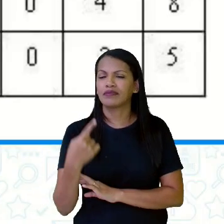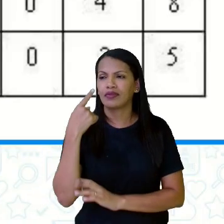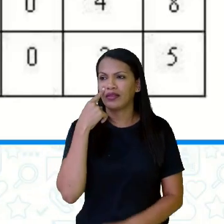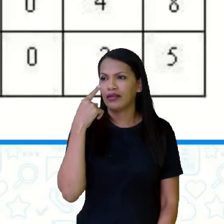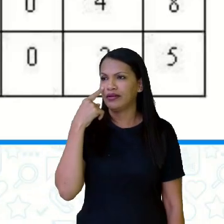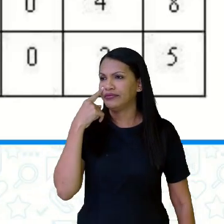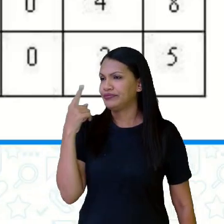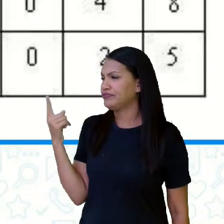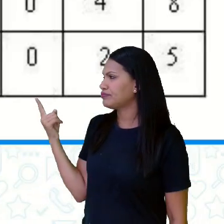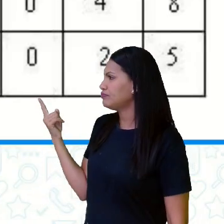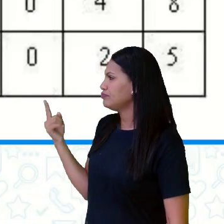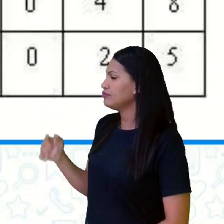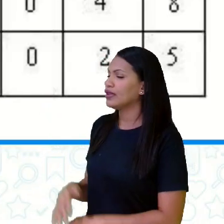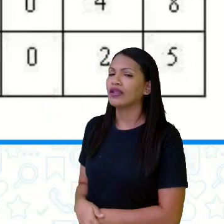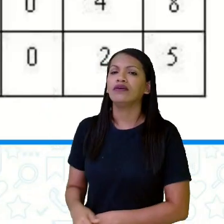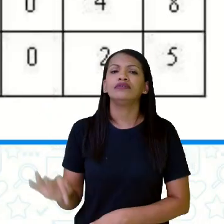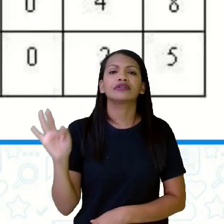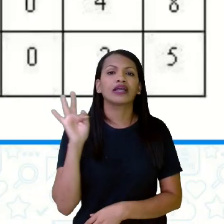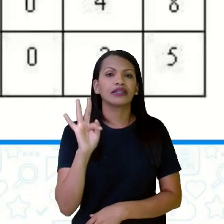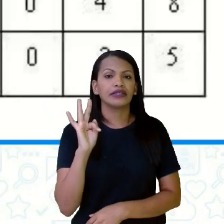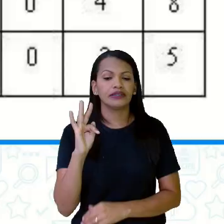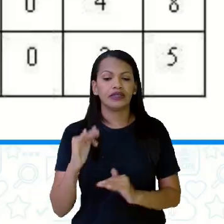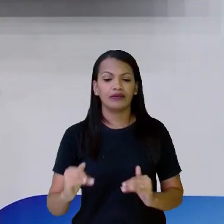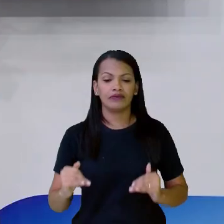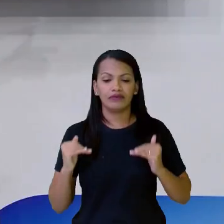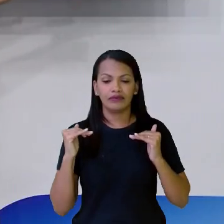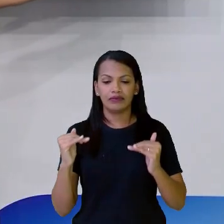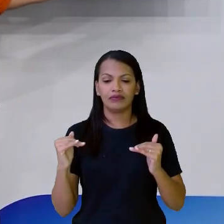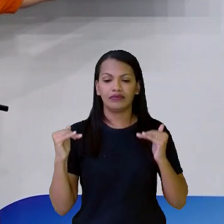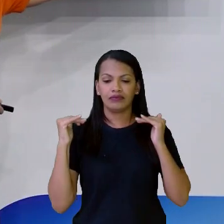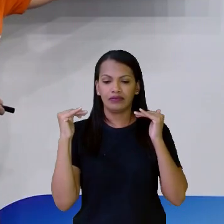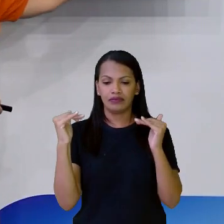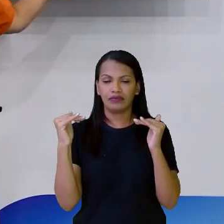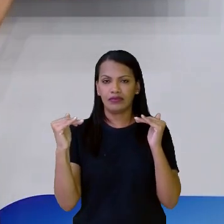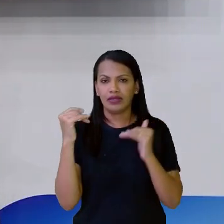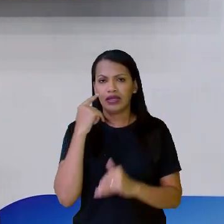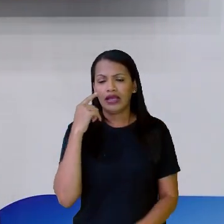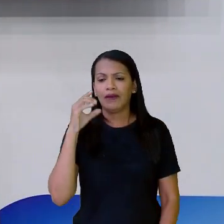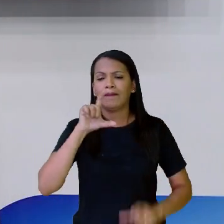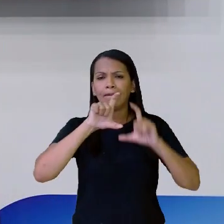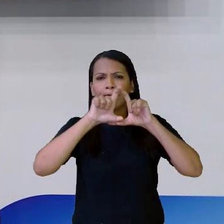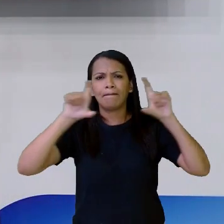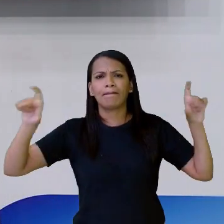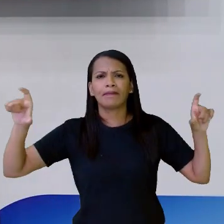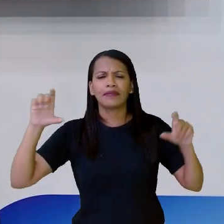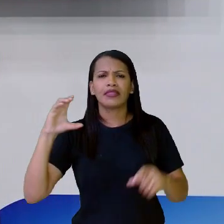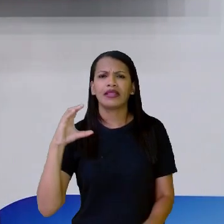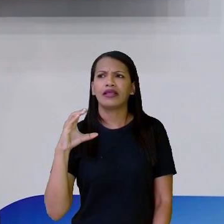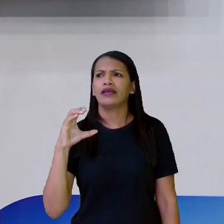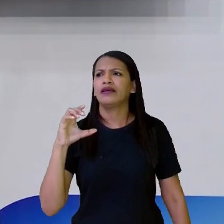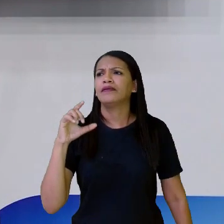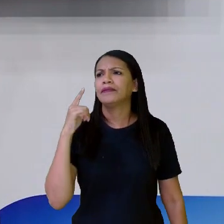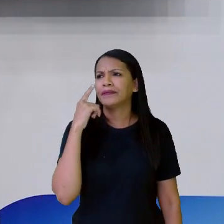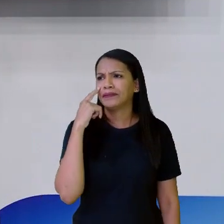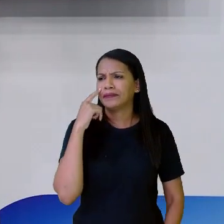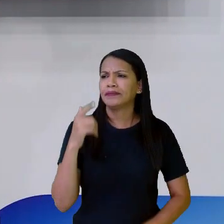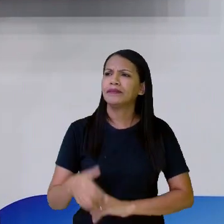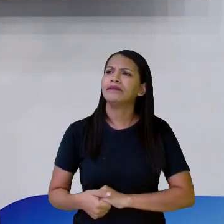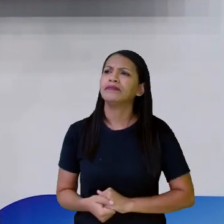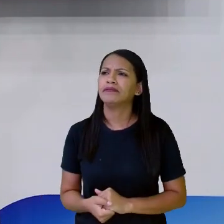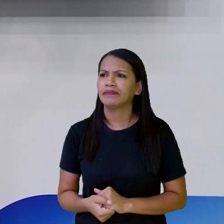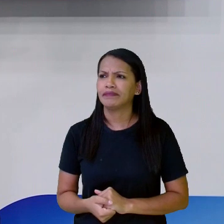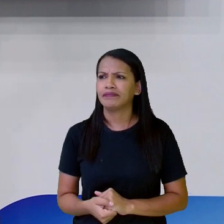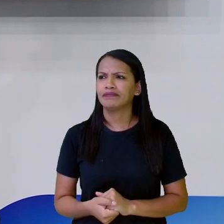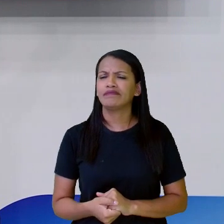na 3ª classe. Número com 9 ordens. Grandão, né, professora?